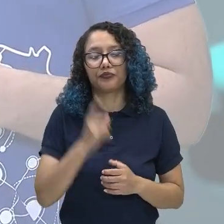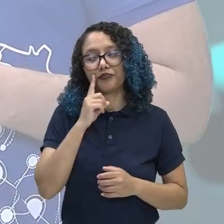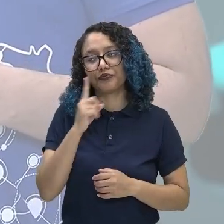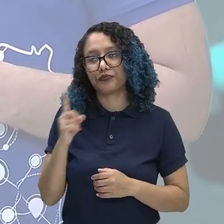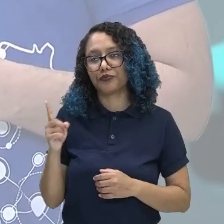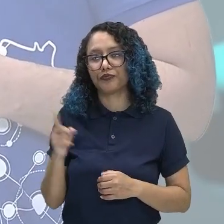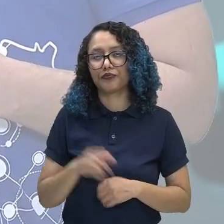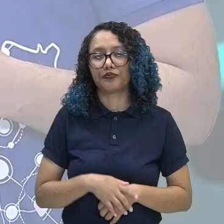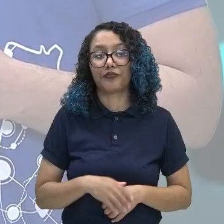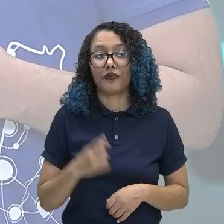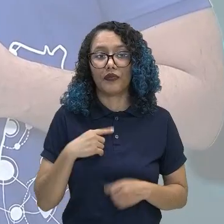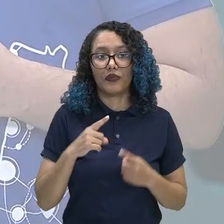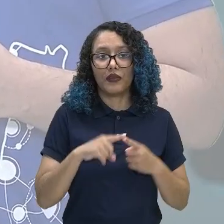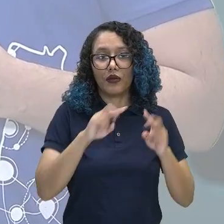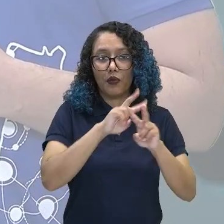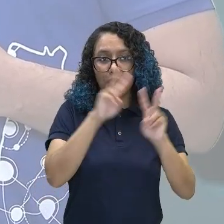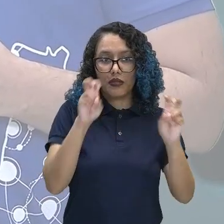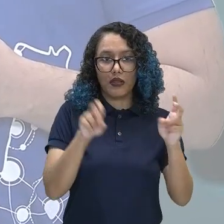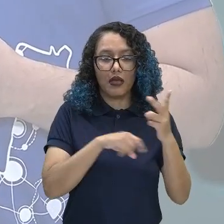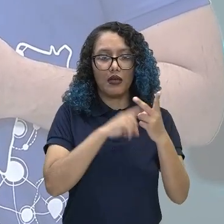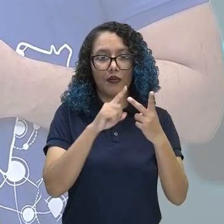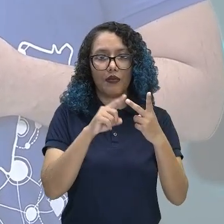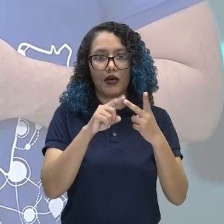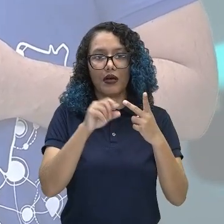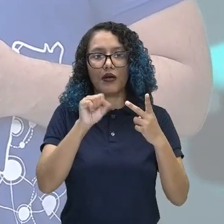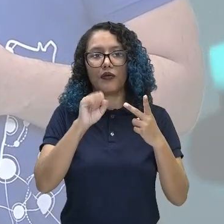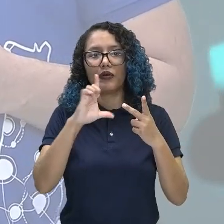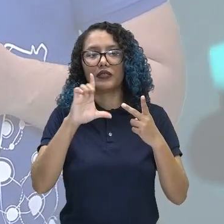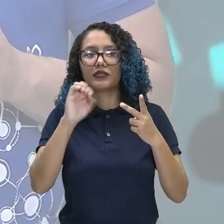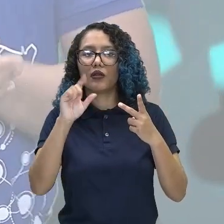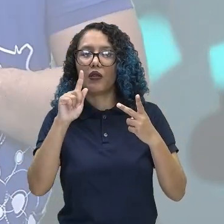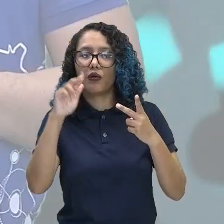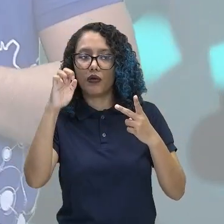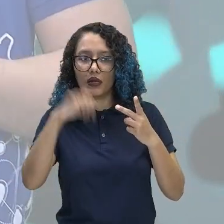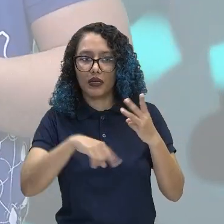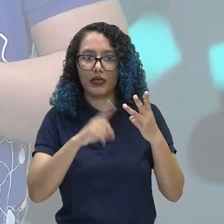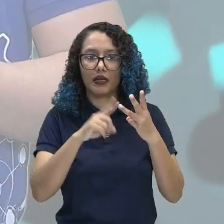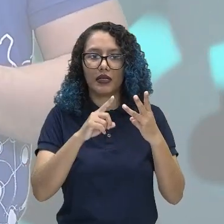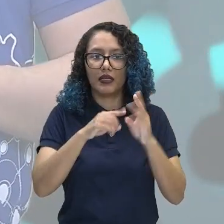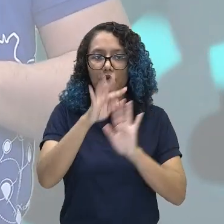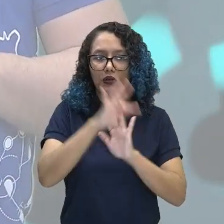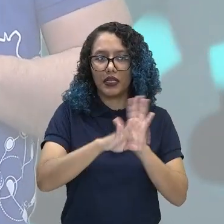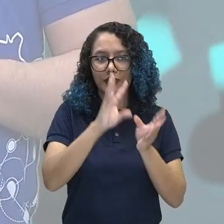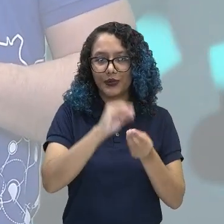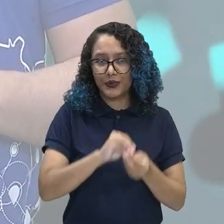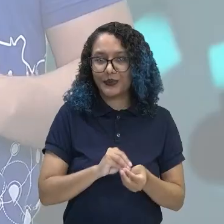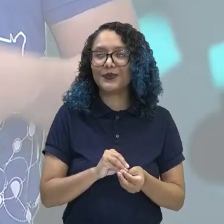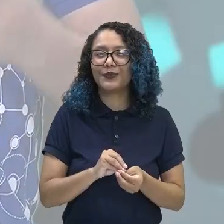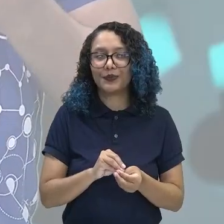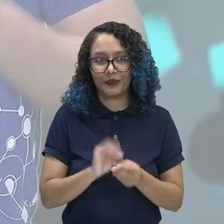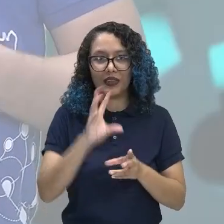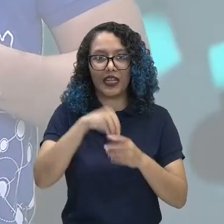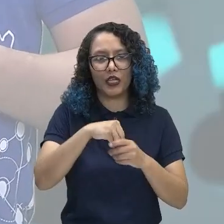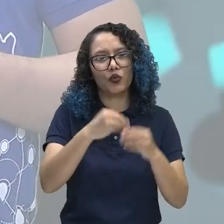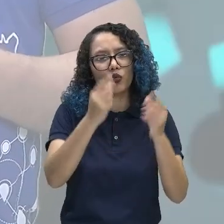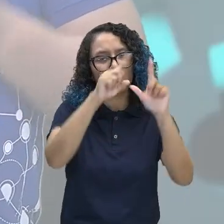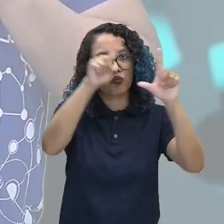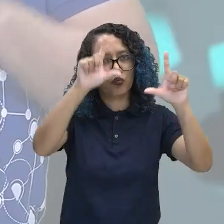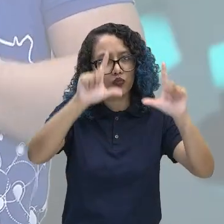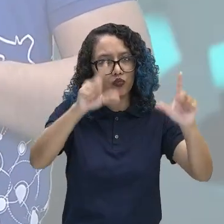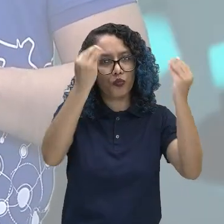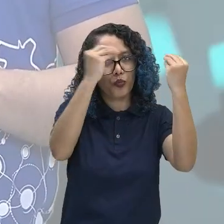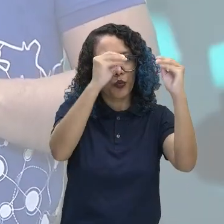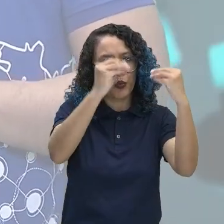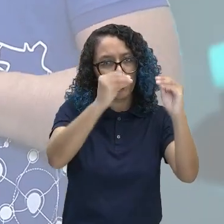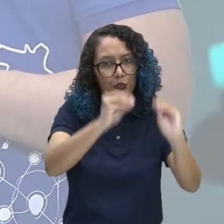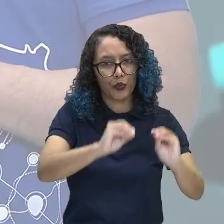no título, no slogan e nos textos curtos que são colocados no cartaz, ok? E os visuais,